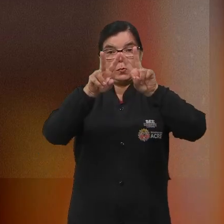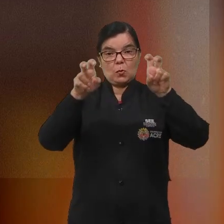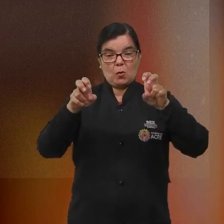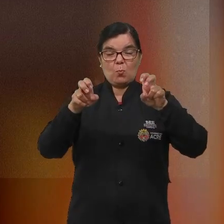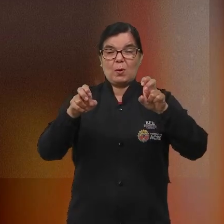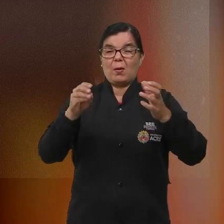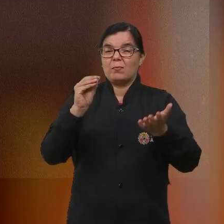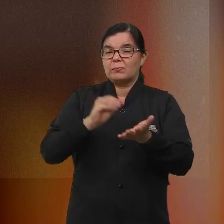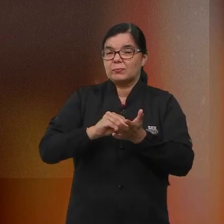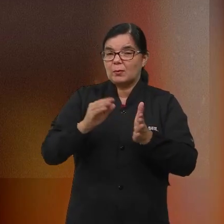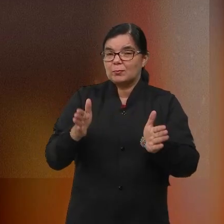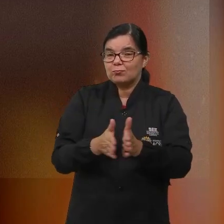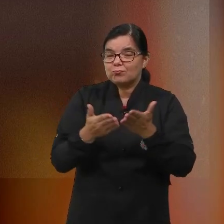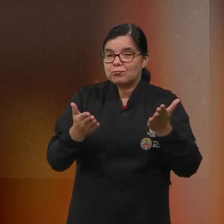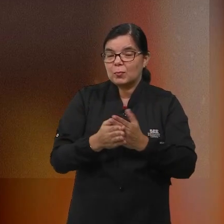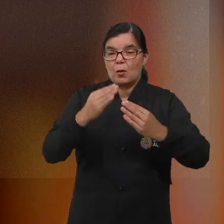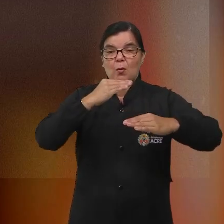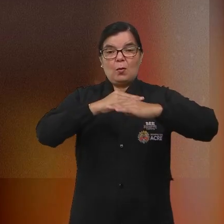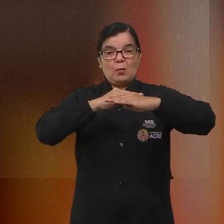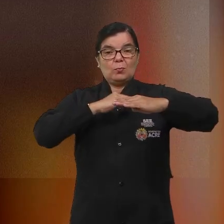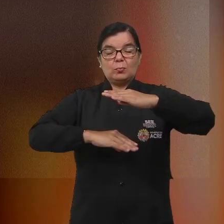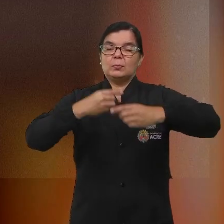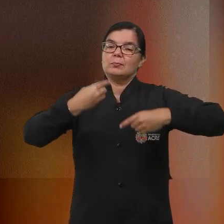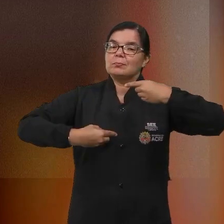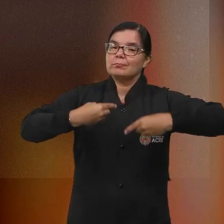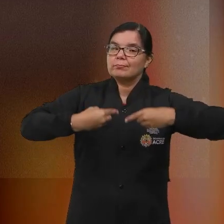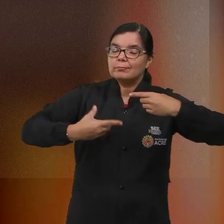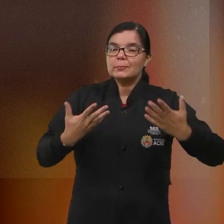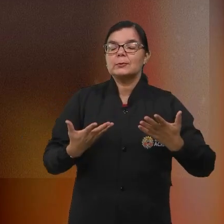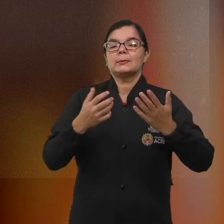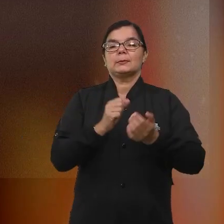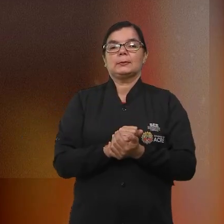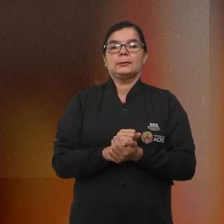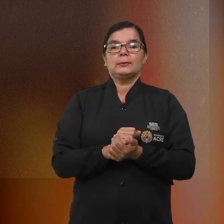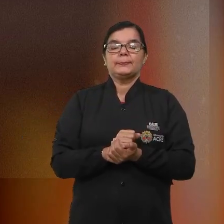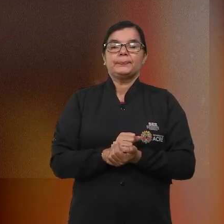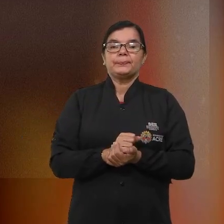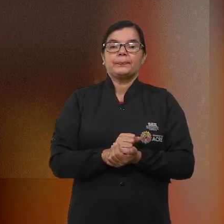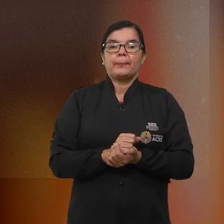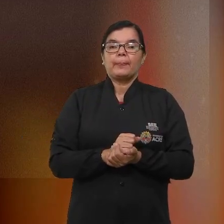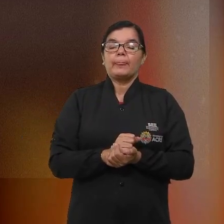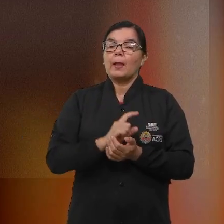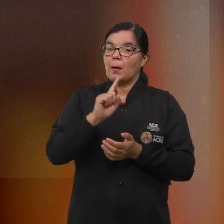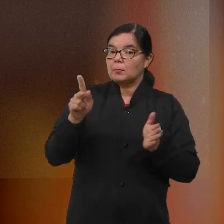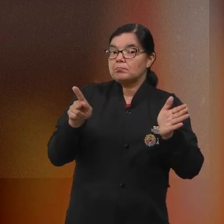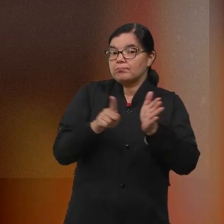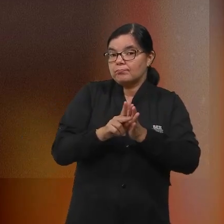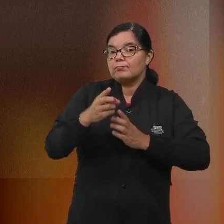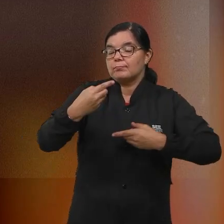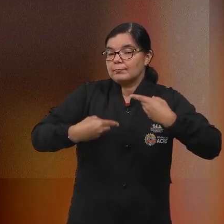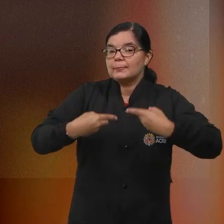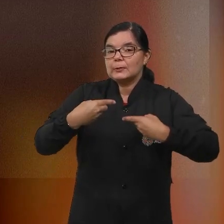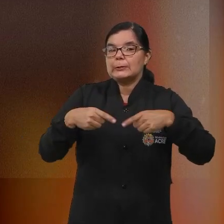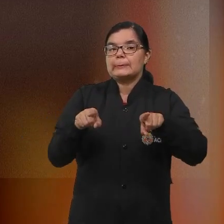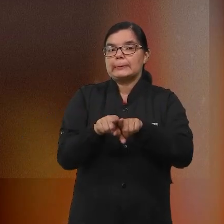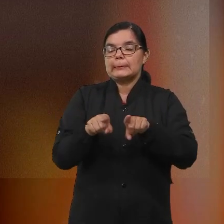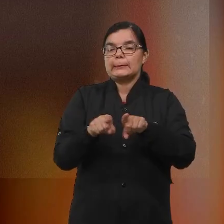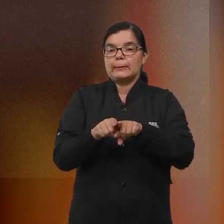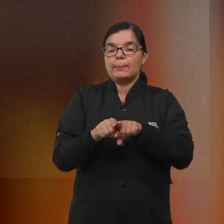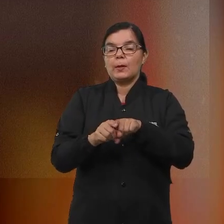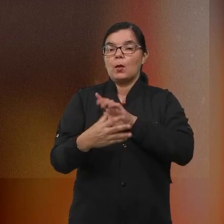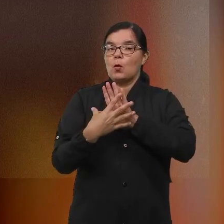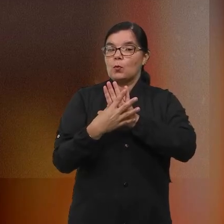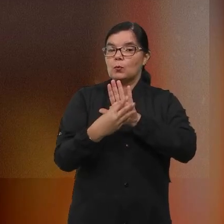a miséria, a desigualdade política, a própria política mesmo, né? Então,